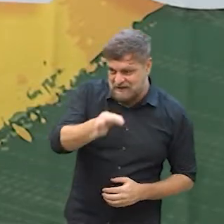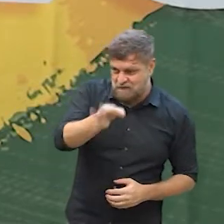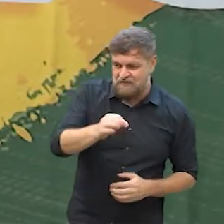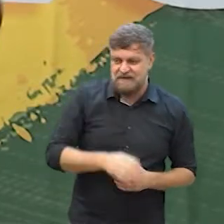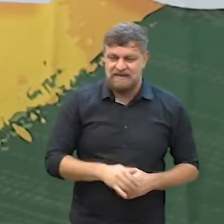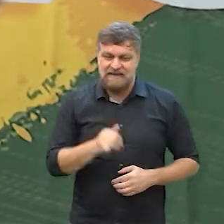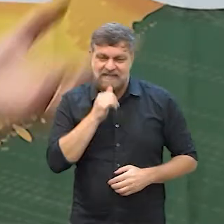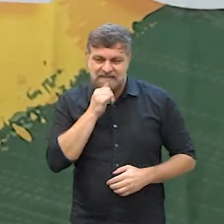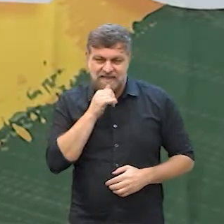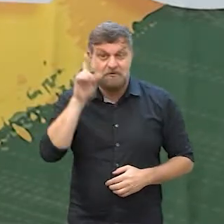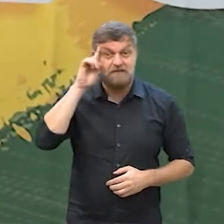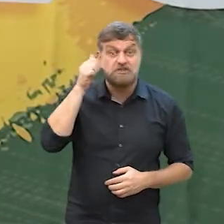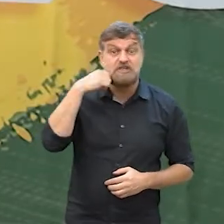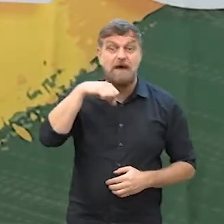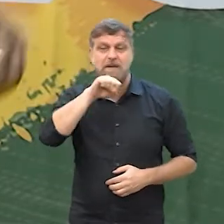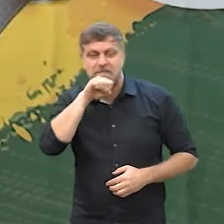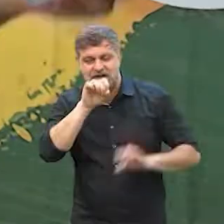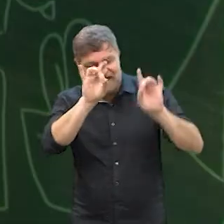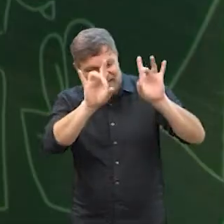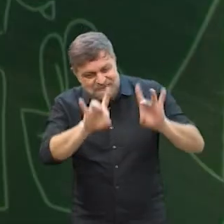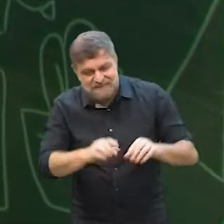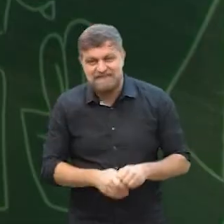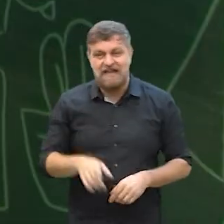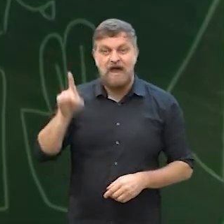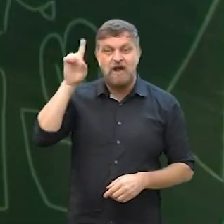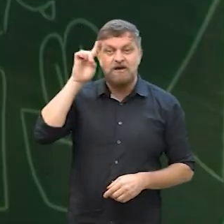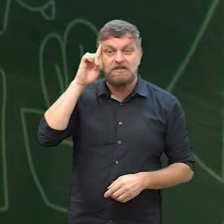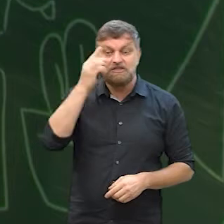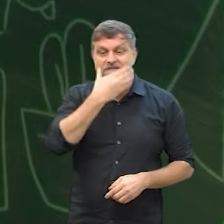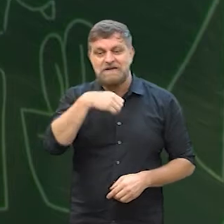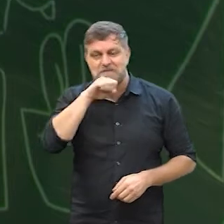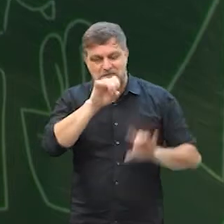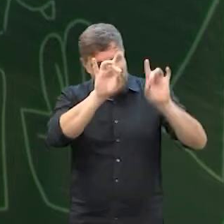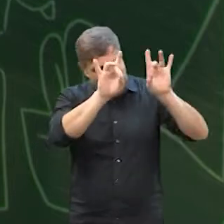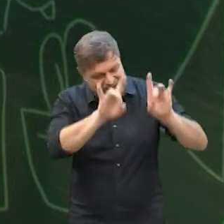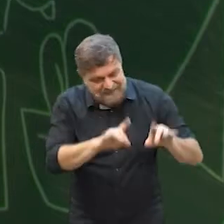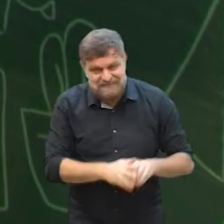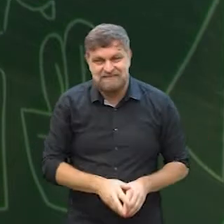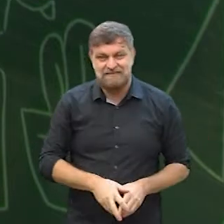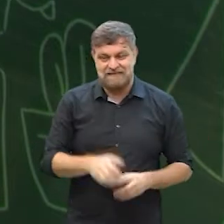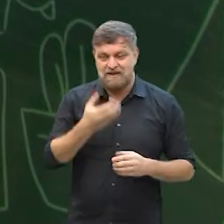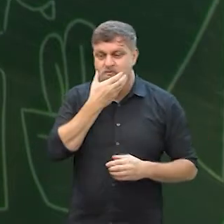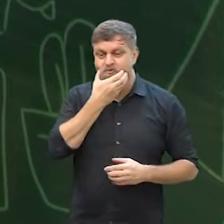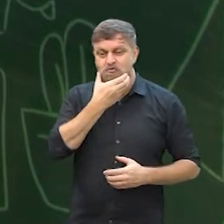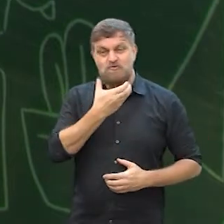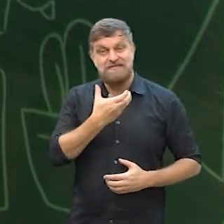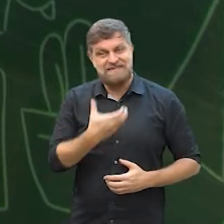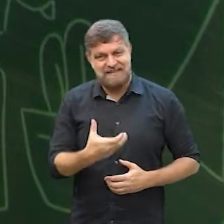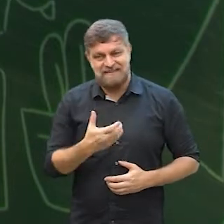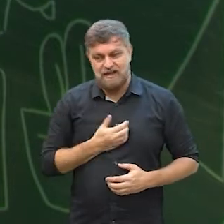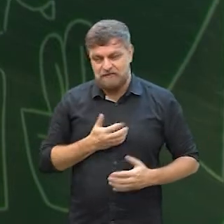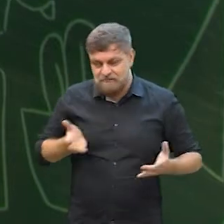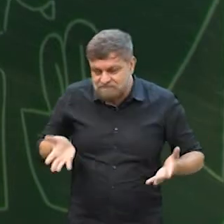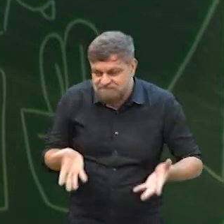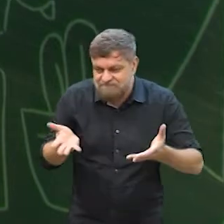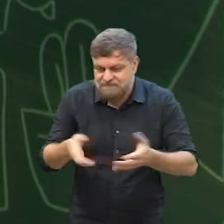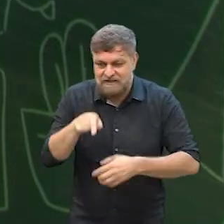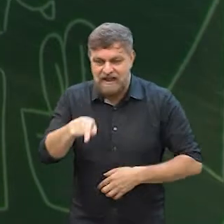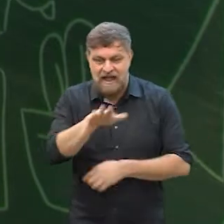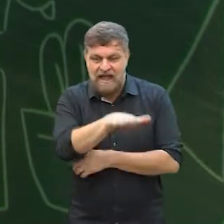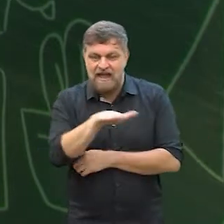quer dizer, tá chegando o Dia das Mães, o Dia dos Pais, tá chegando o Natal, enfim. Aí acaba estimulando, né,